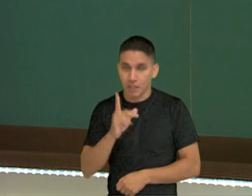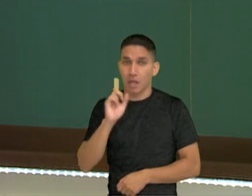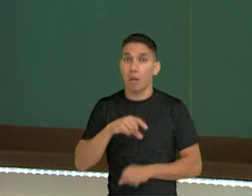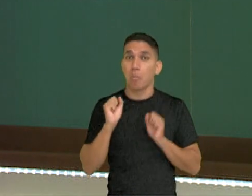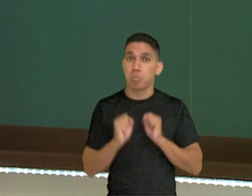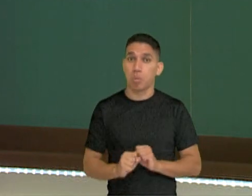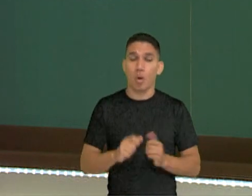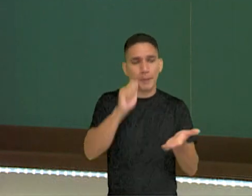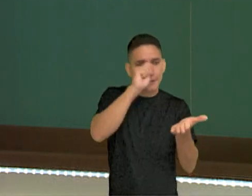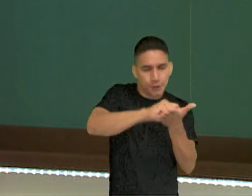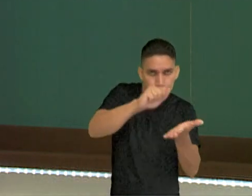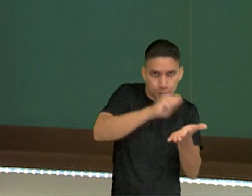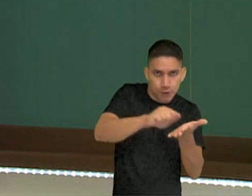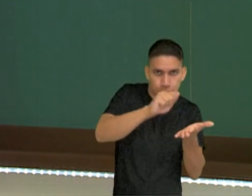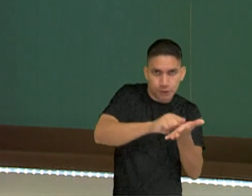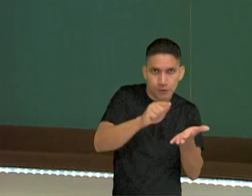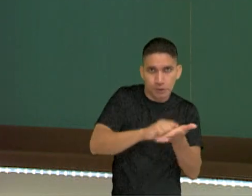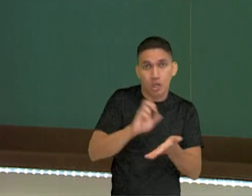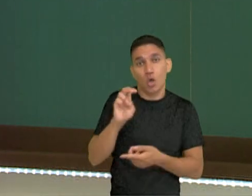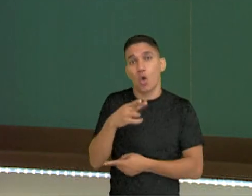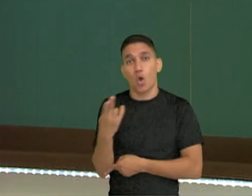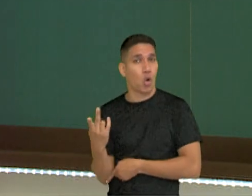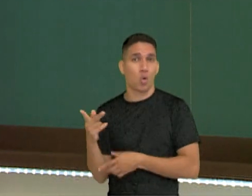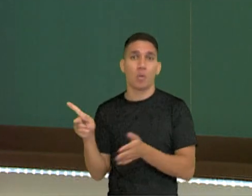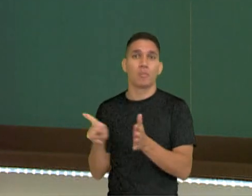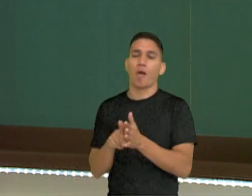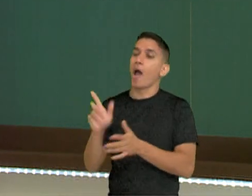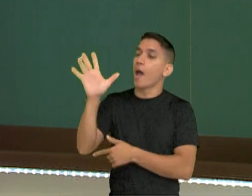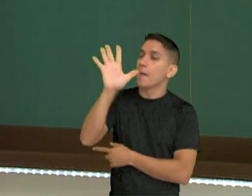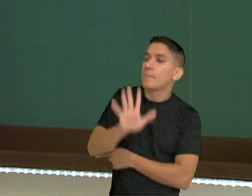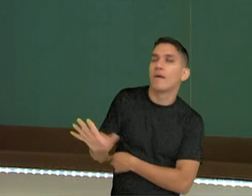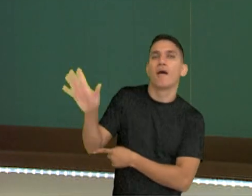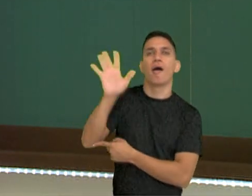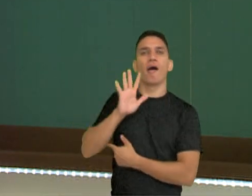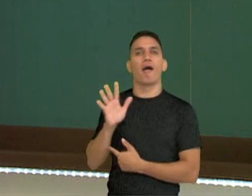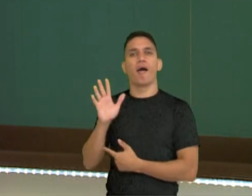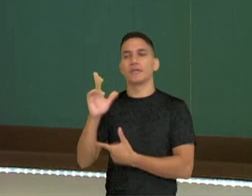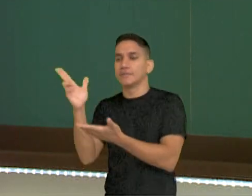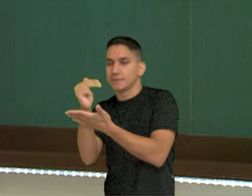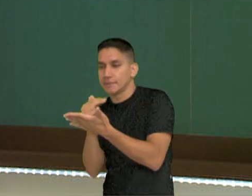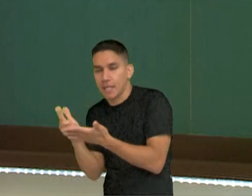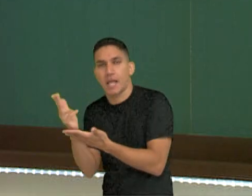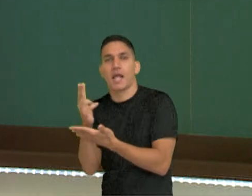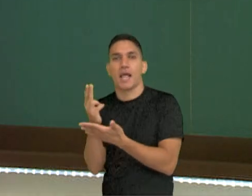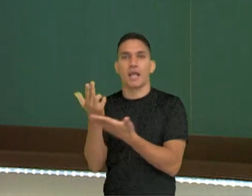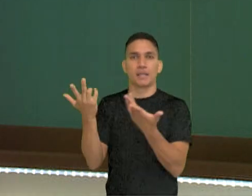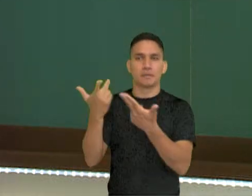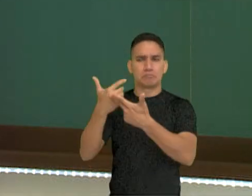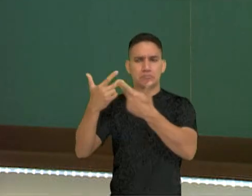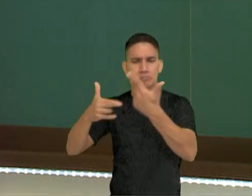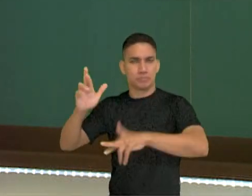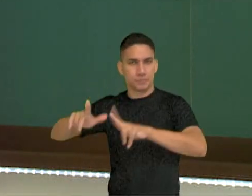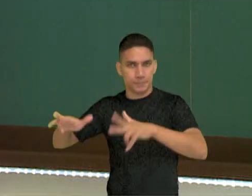ter a parte escrita e posso ter o quê? Fotografia, desenhos,